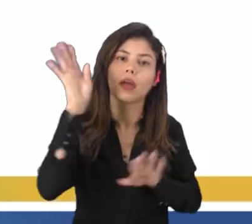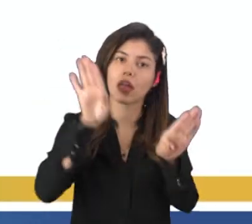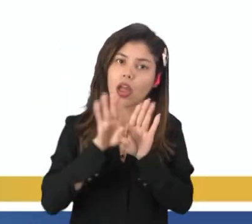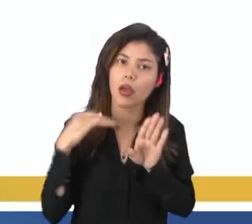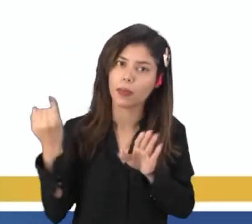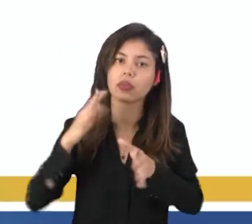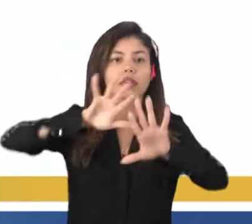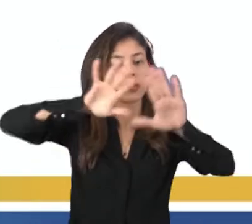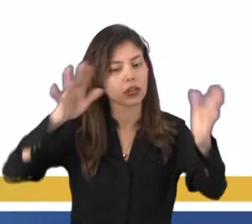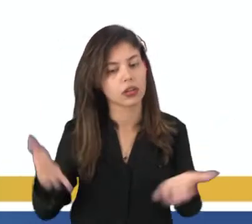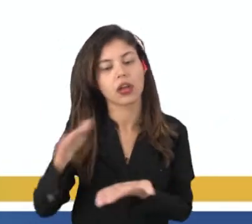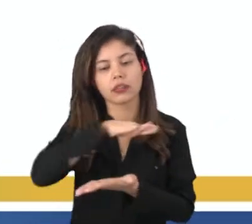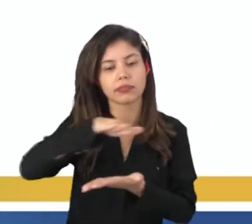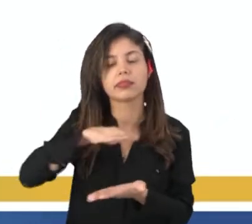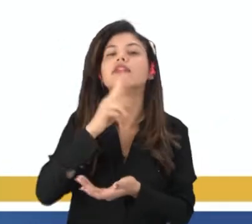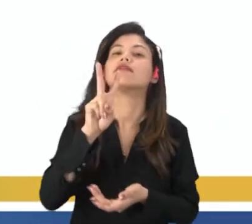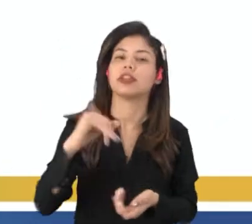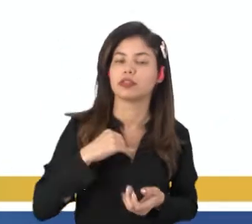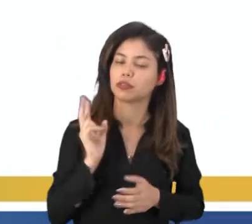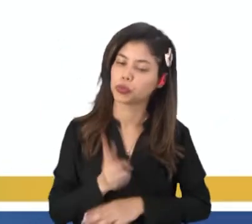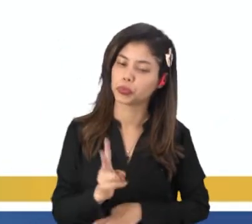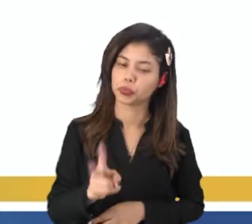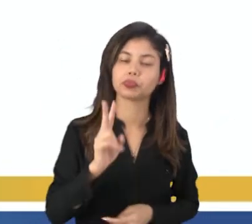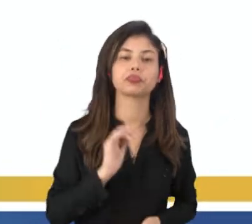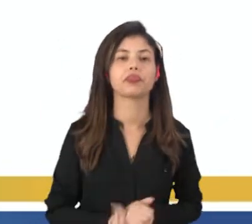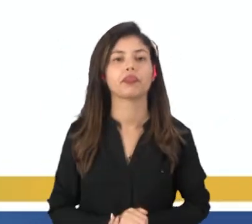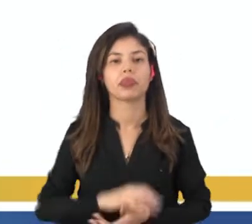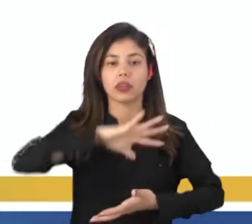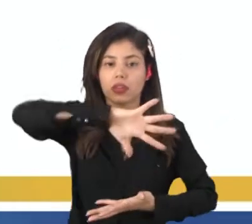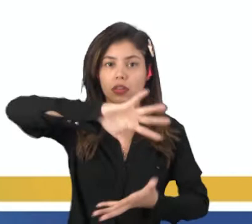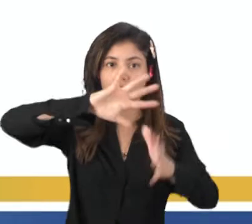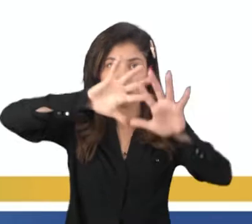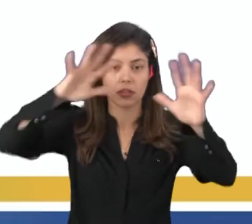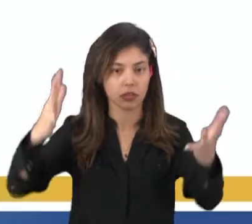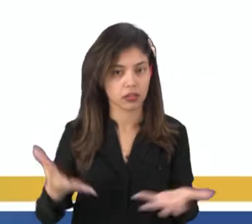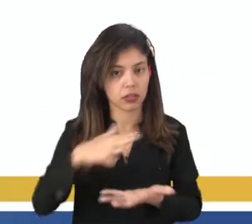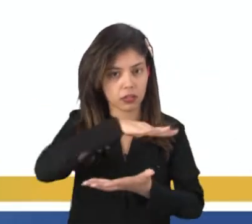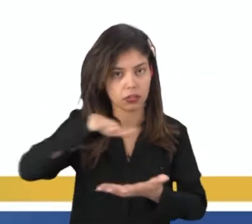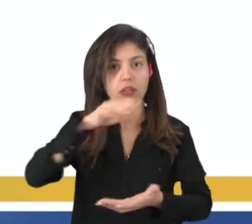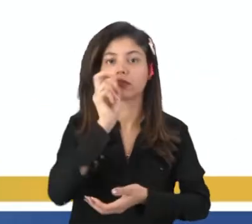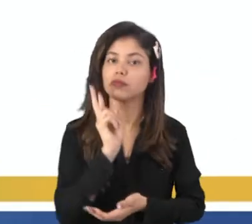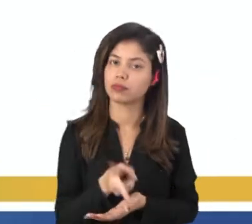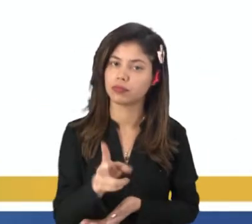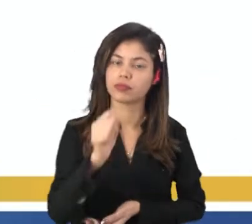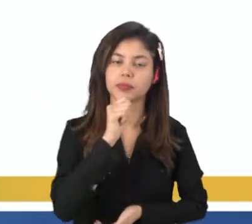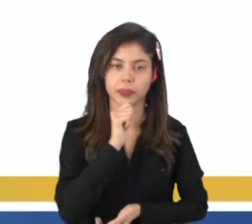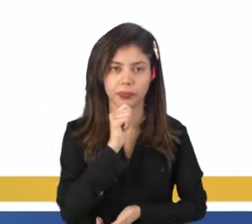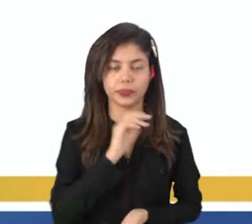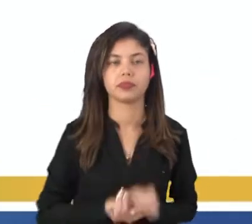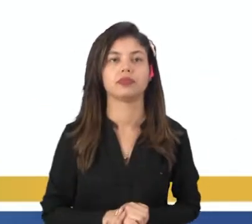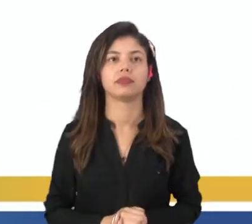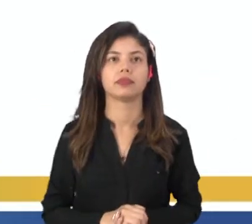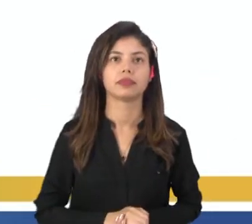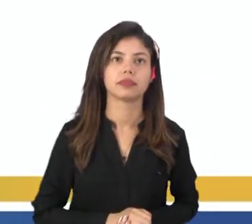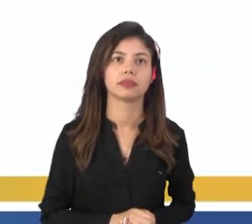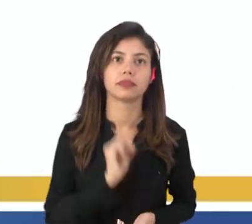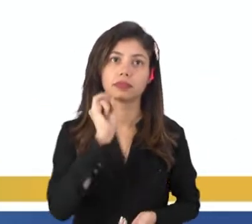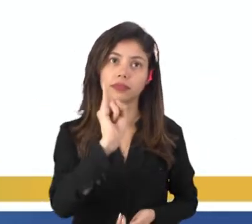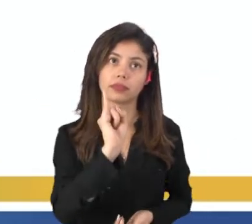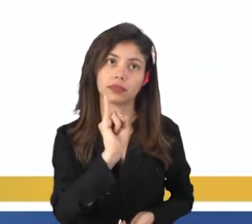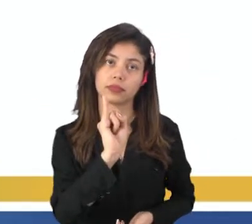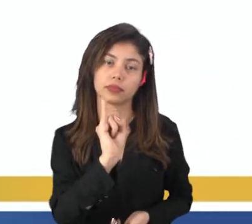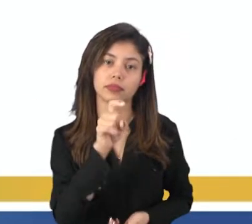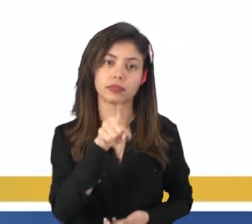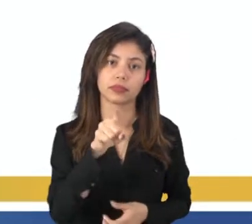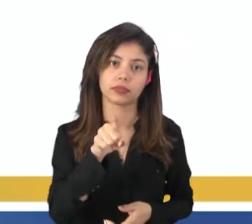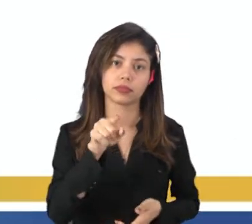funciona bem, as espécies vão continuar existindo e o ecossistema vai continuar existindo também, tá? Agora imaginem se eu tirasse ali,